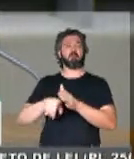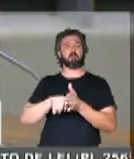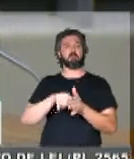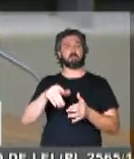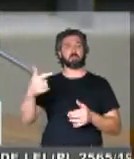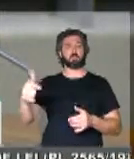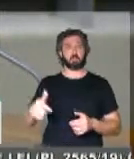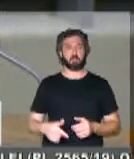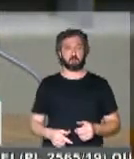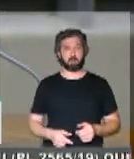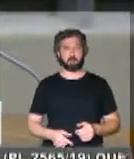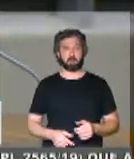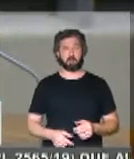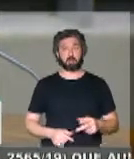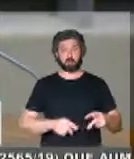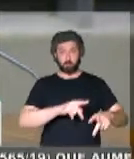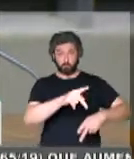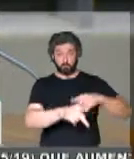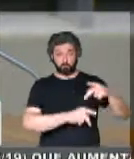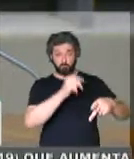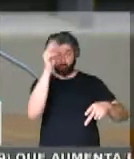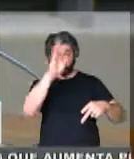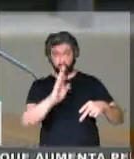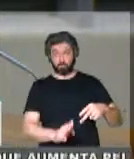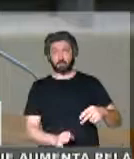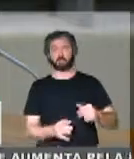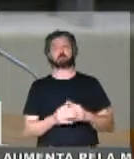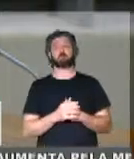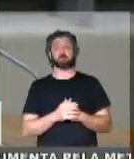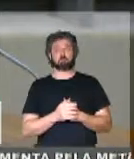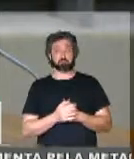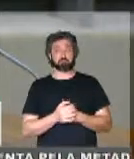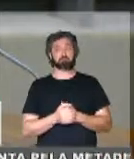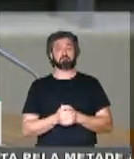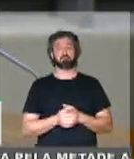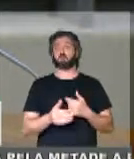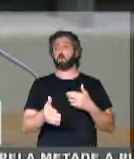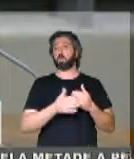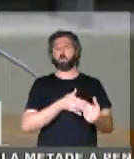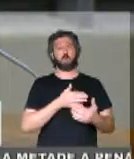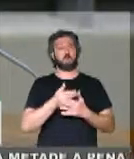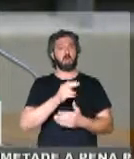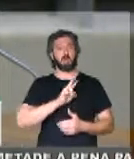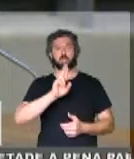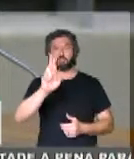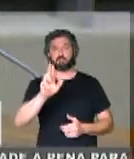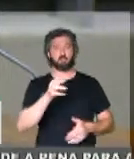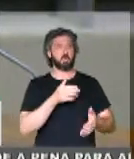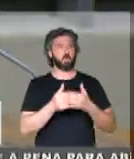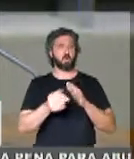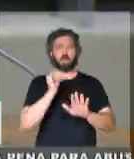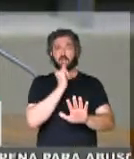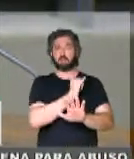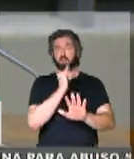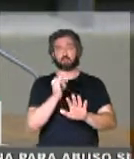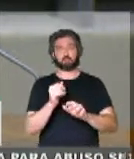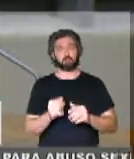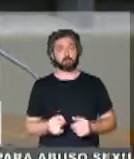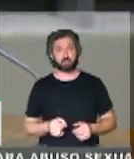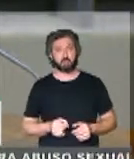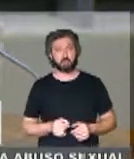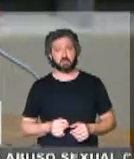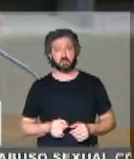inquérito. E a população brasileira, de todos os credos, de todos os viés